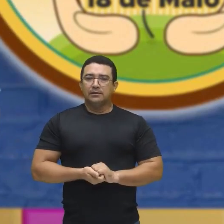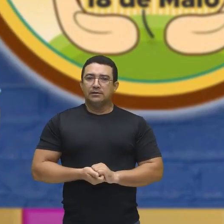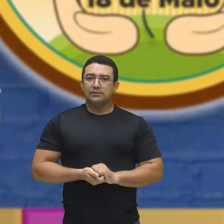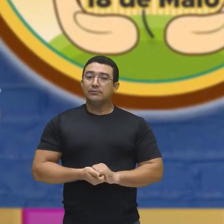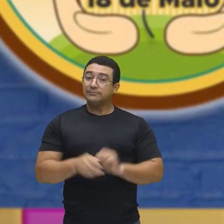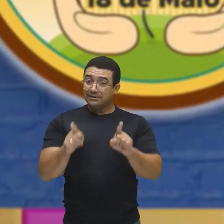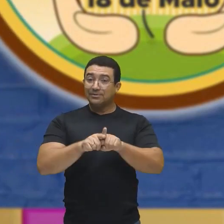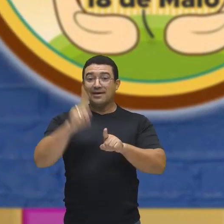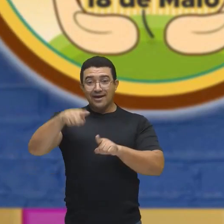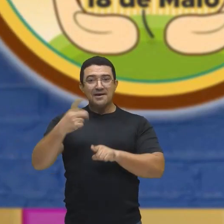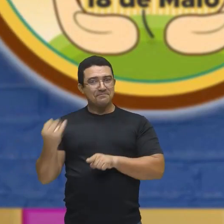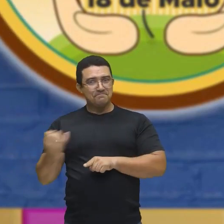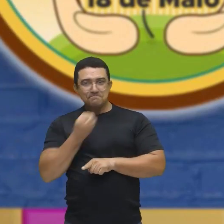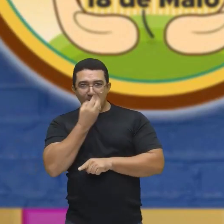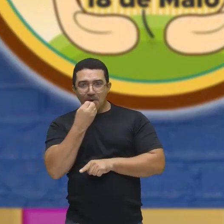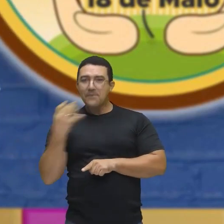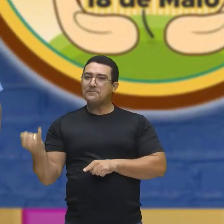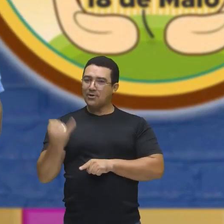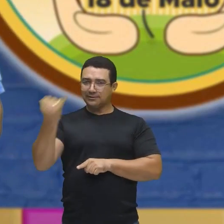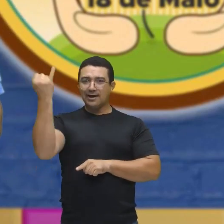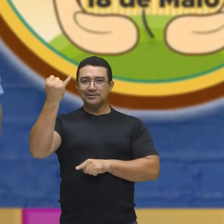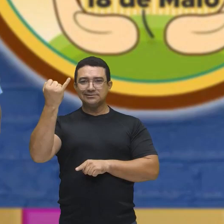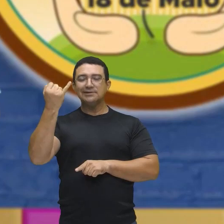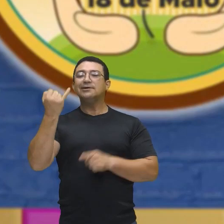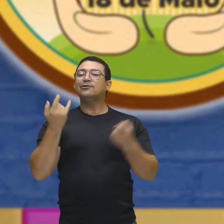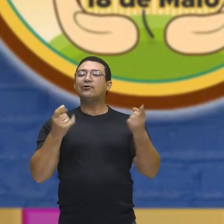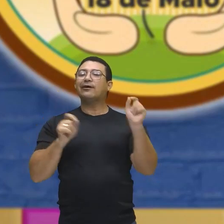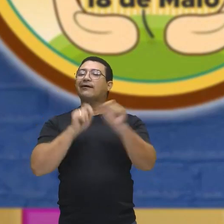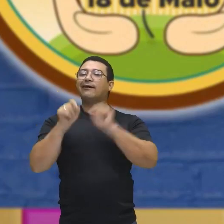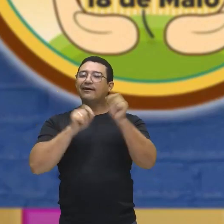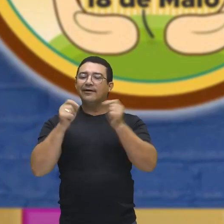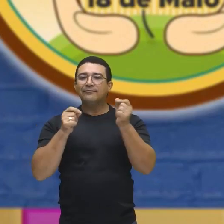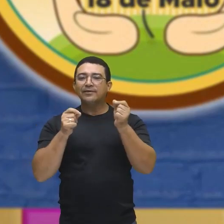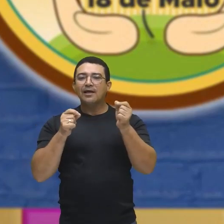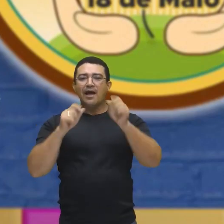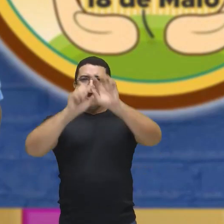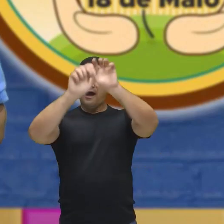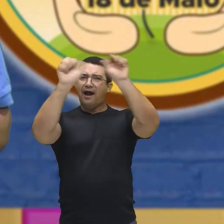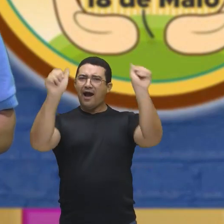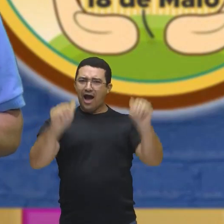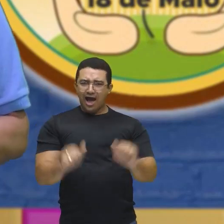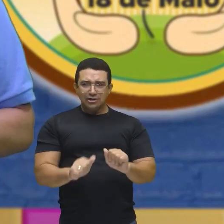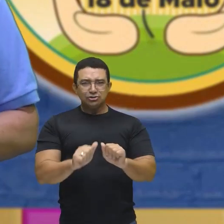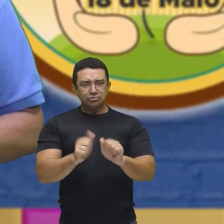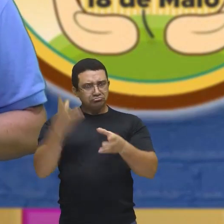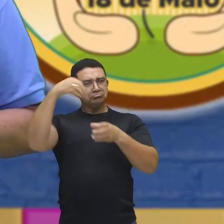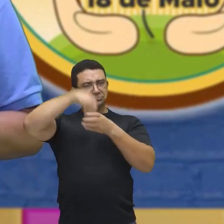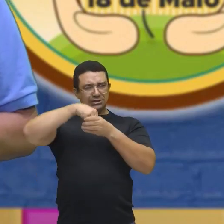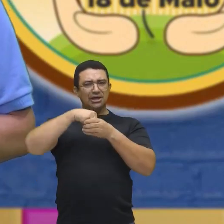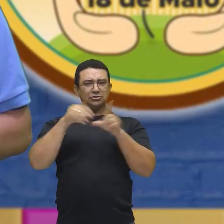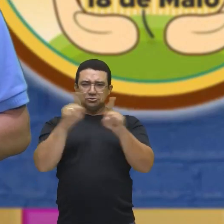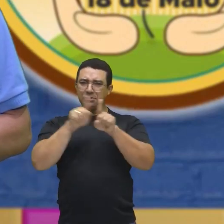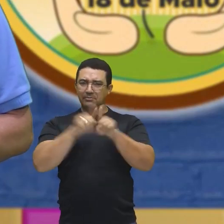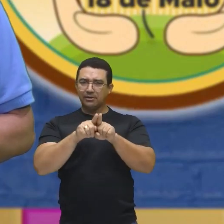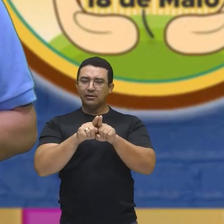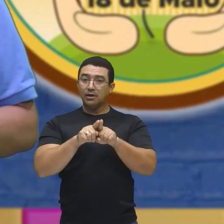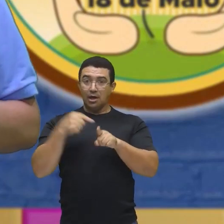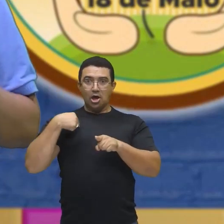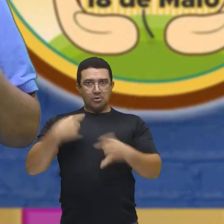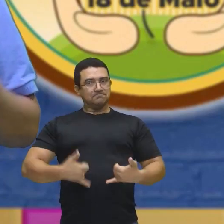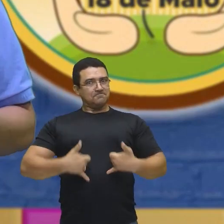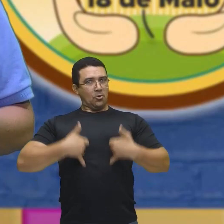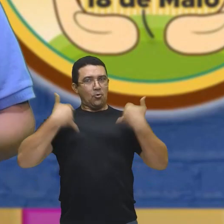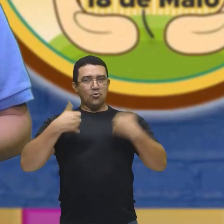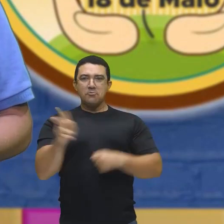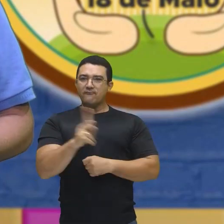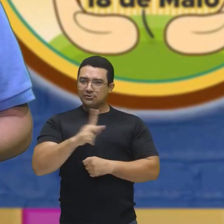a arte. Eu sempre digo, às vezes quando as pessoas falam, a senhora é professora de arte? Sim, sou professora de arte com muito orgulho. E